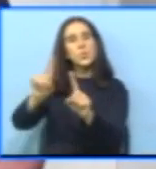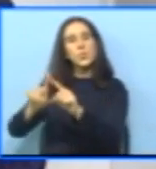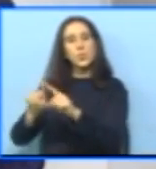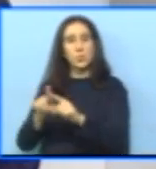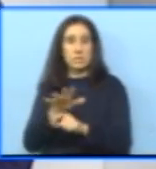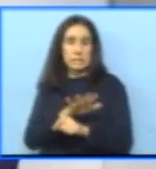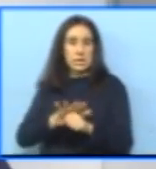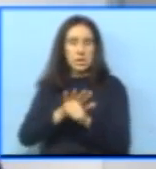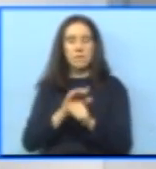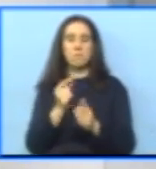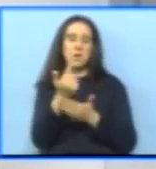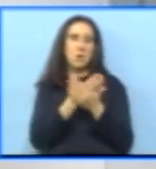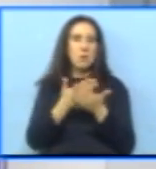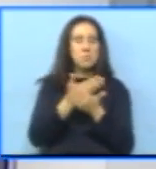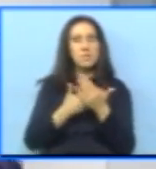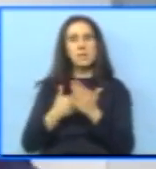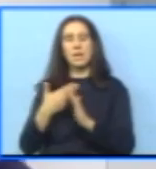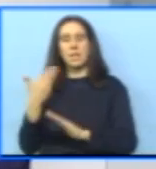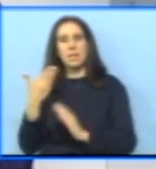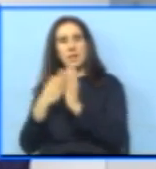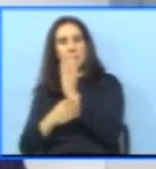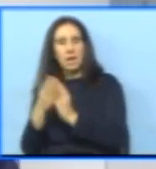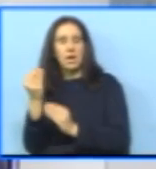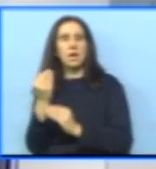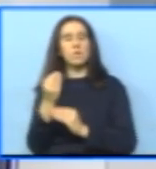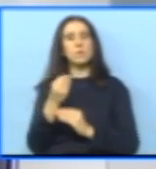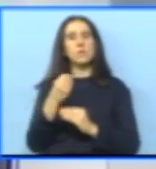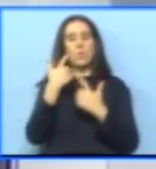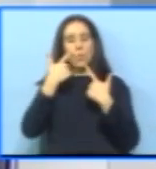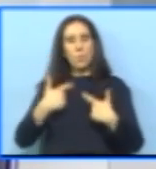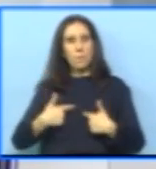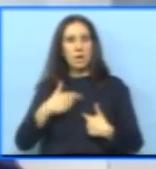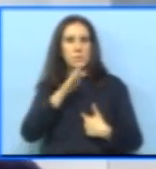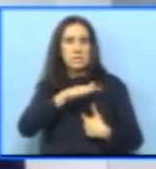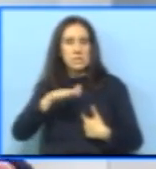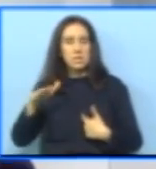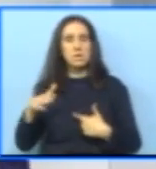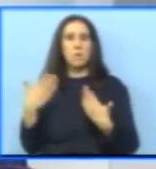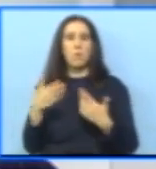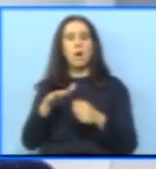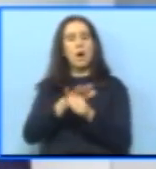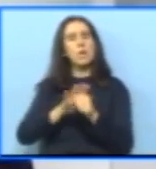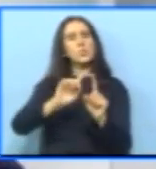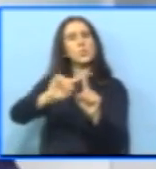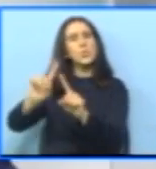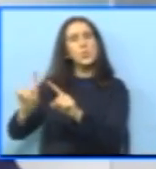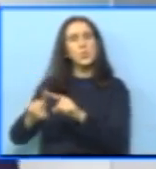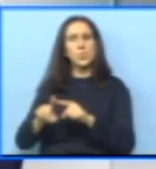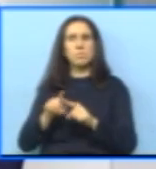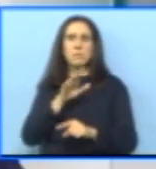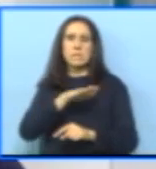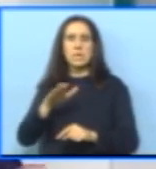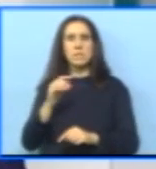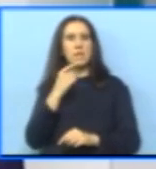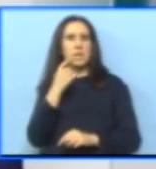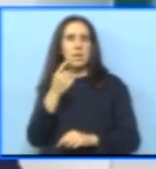científicas, economia, direito, ciências humanas, outras áreas de ciências mais,